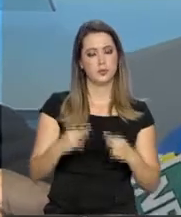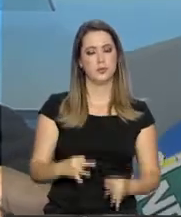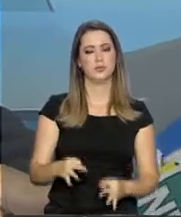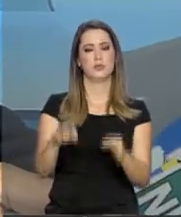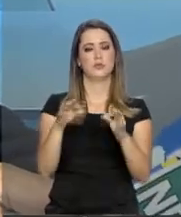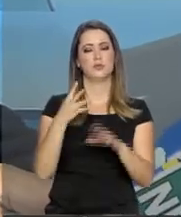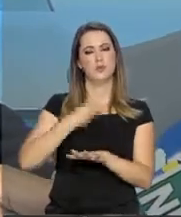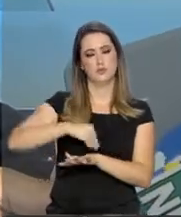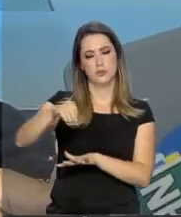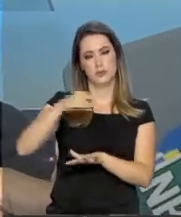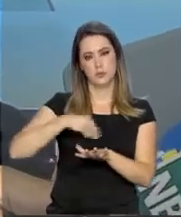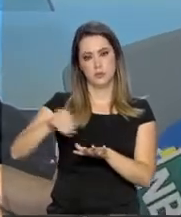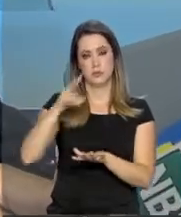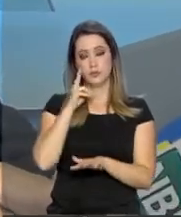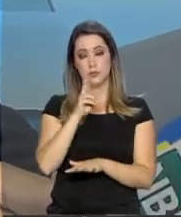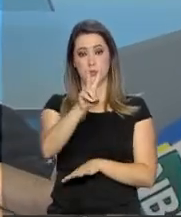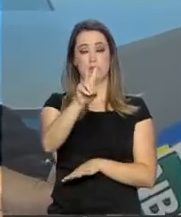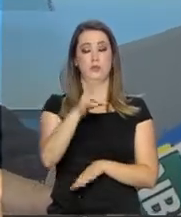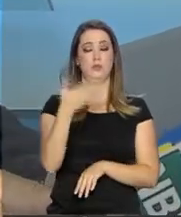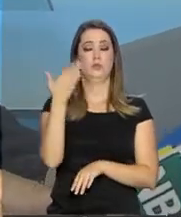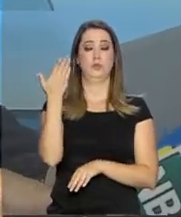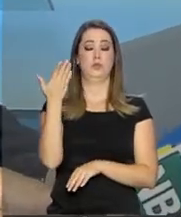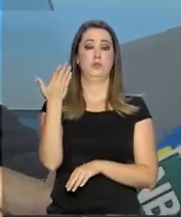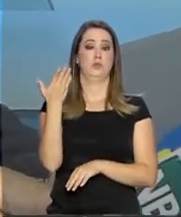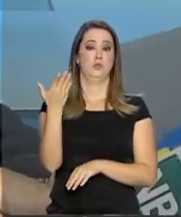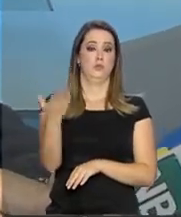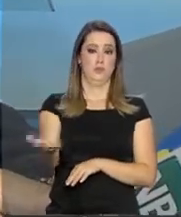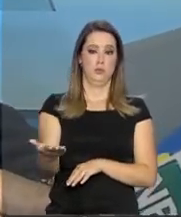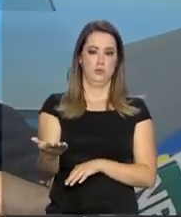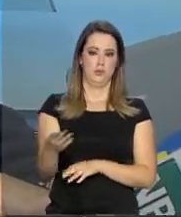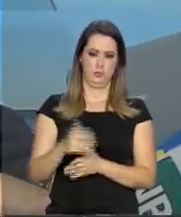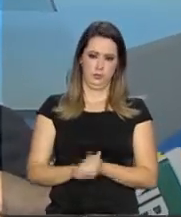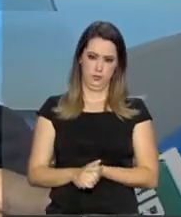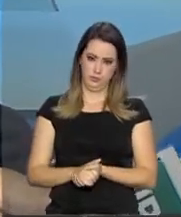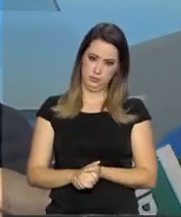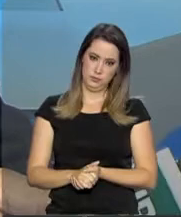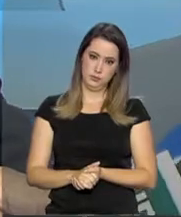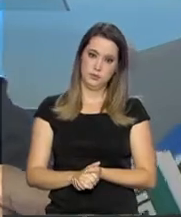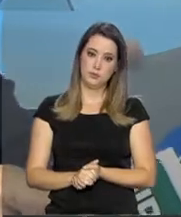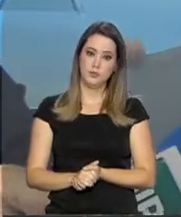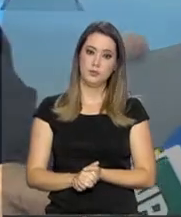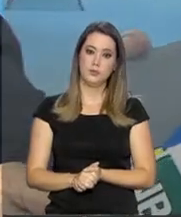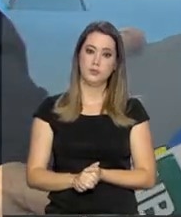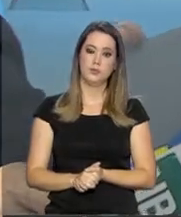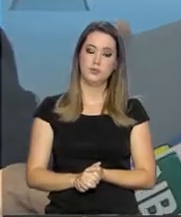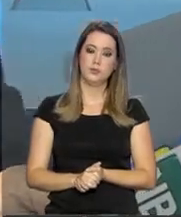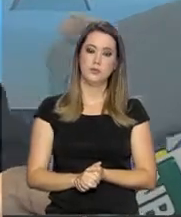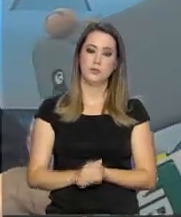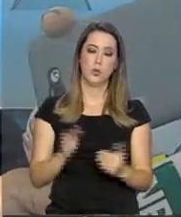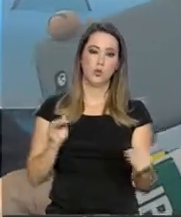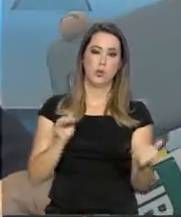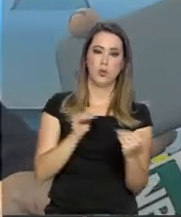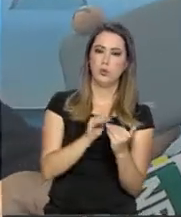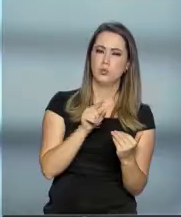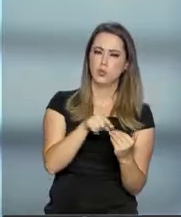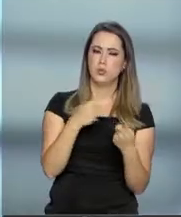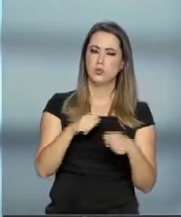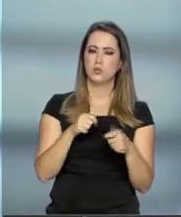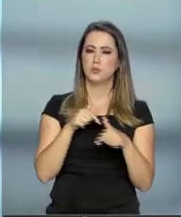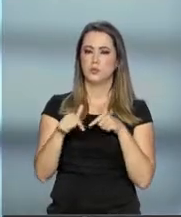informação eu vejo isso como um a um o eixo que tem que ser explorado